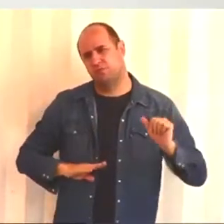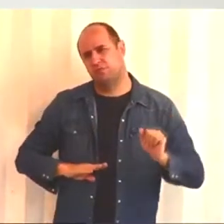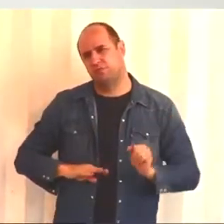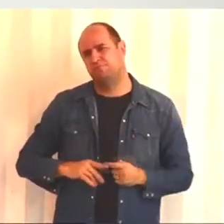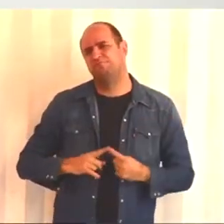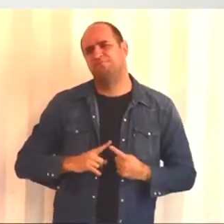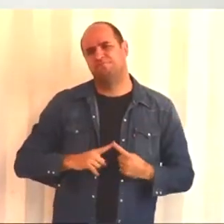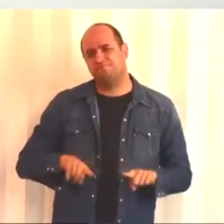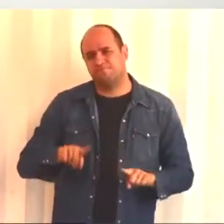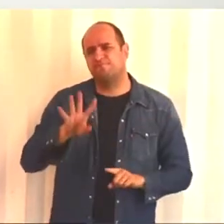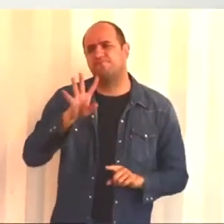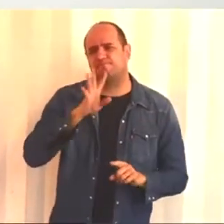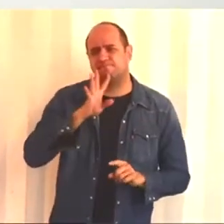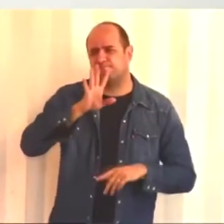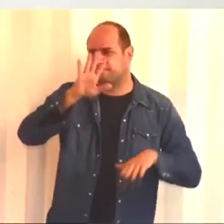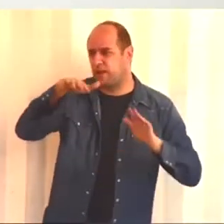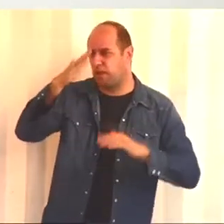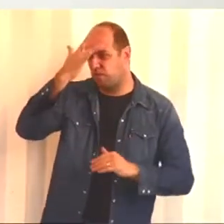passaram fome.